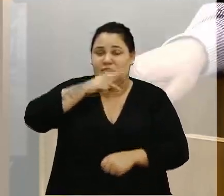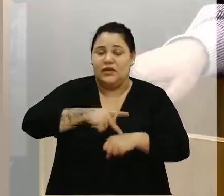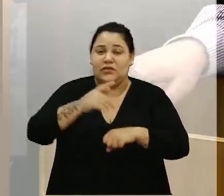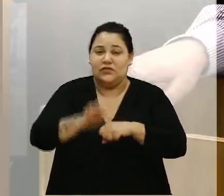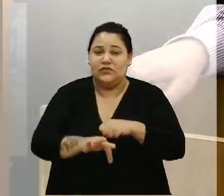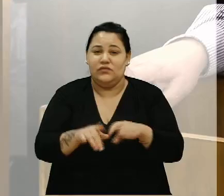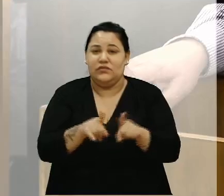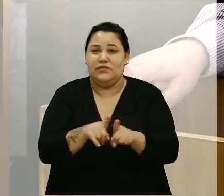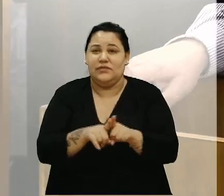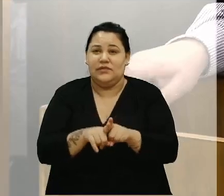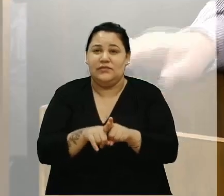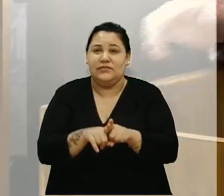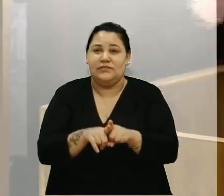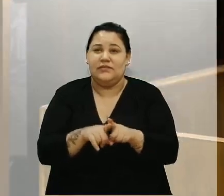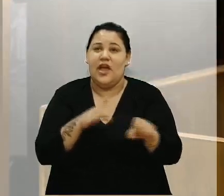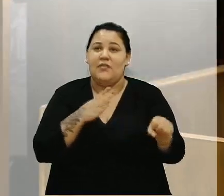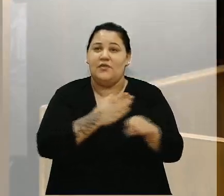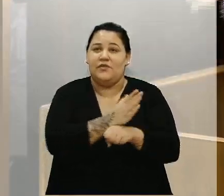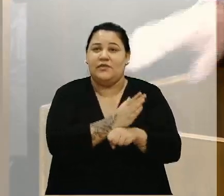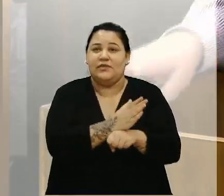em